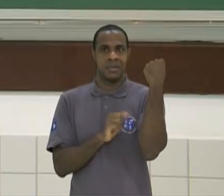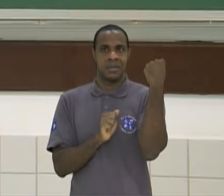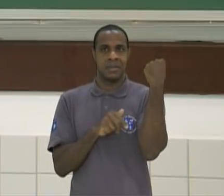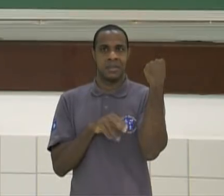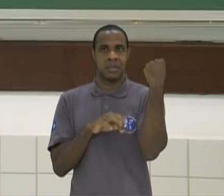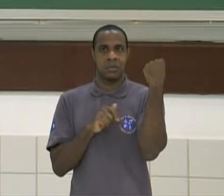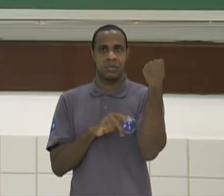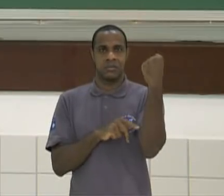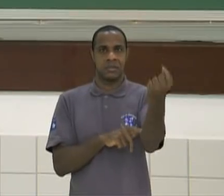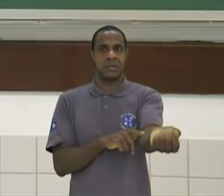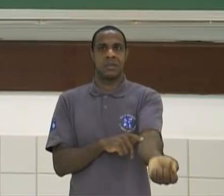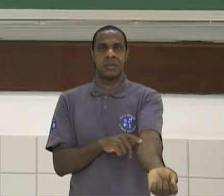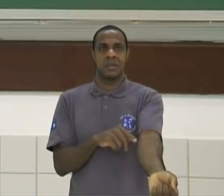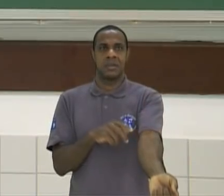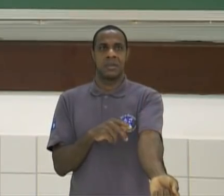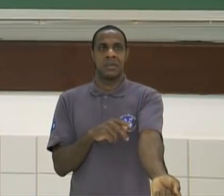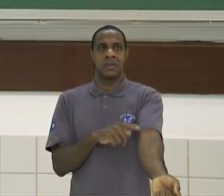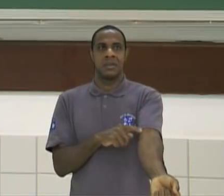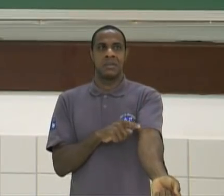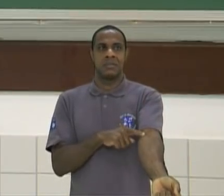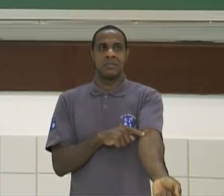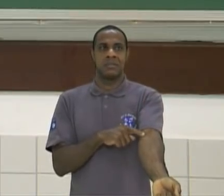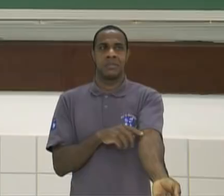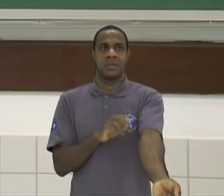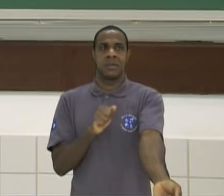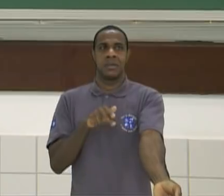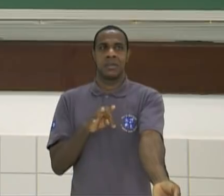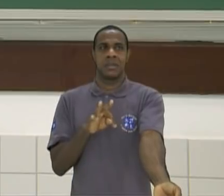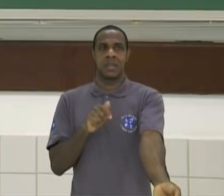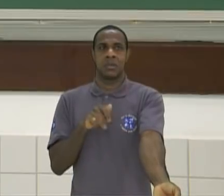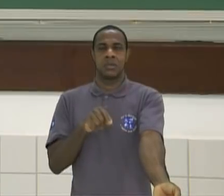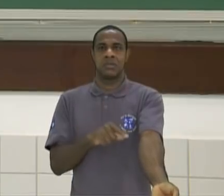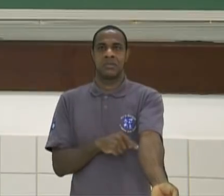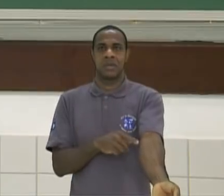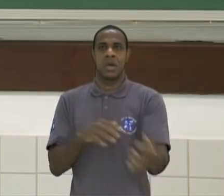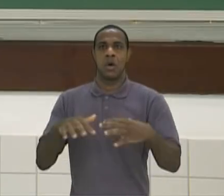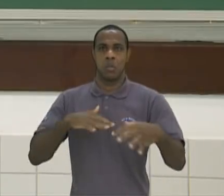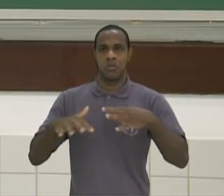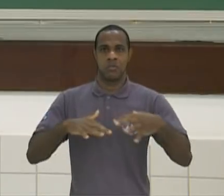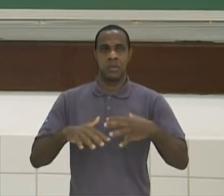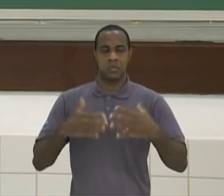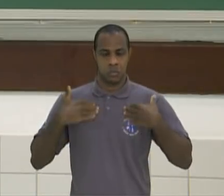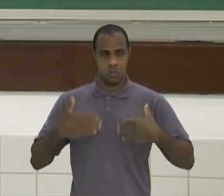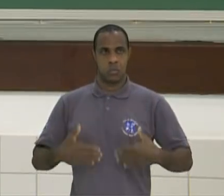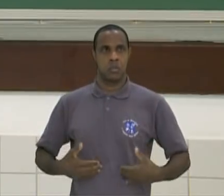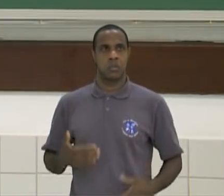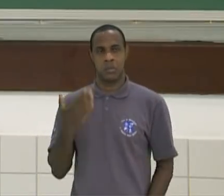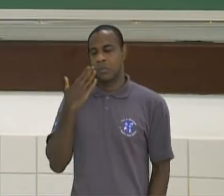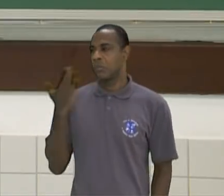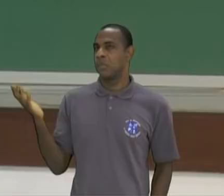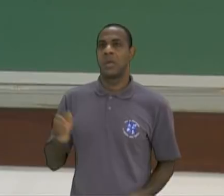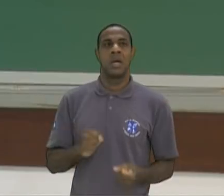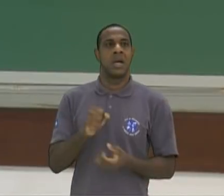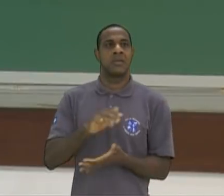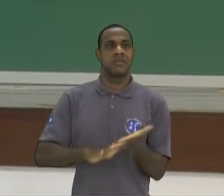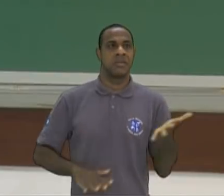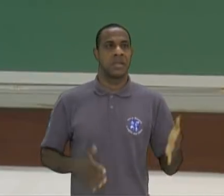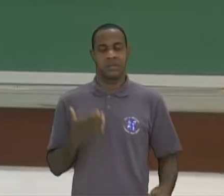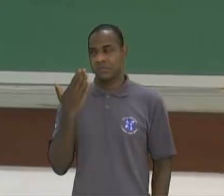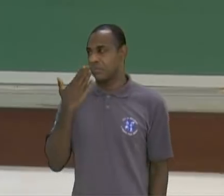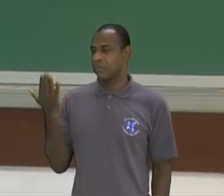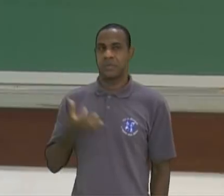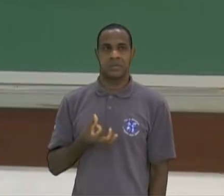antagonista. Então é justamente este movimento dentro do corpo humano. Mais um exercício, dessa vez o exercício